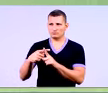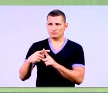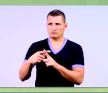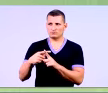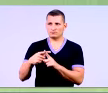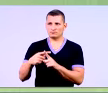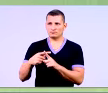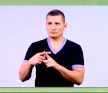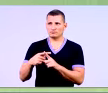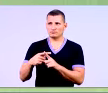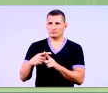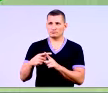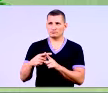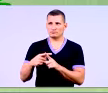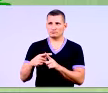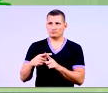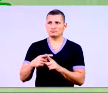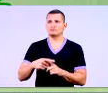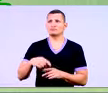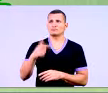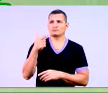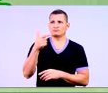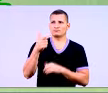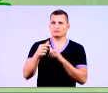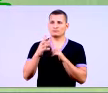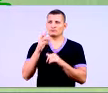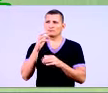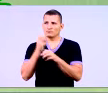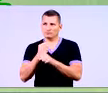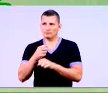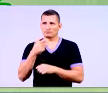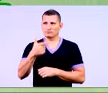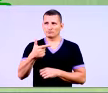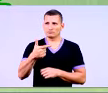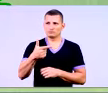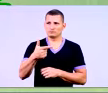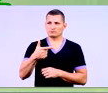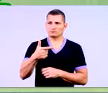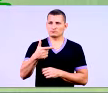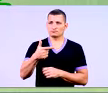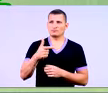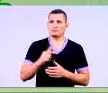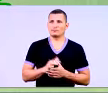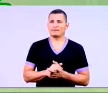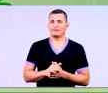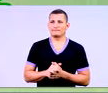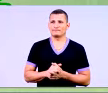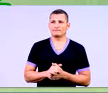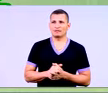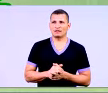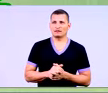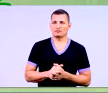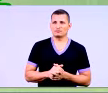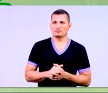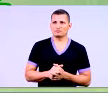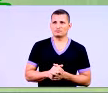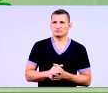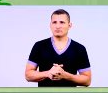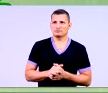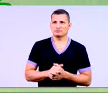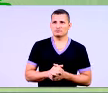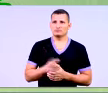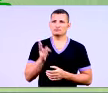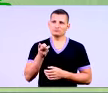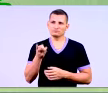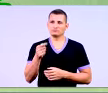passa a ser dois afastamentos se isso nos horários não passa a ser dois portanto gente da mesma